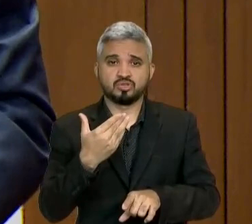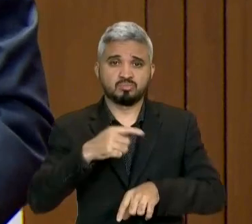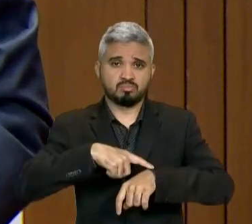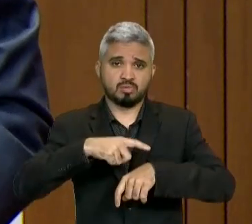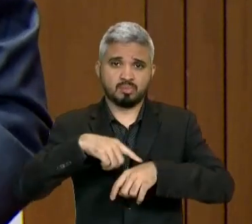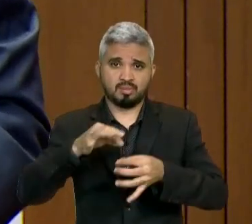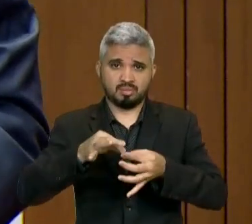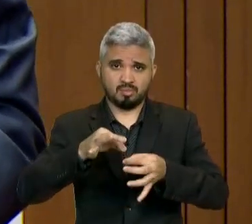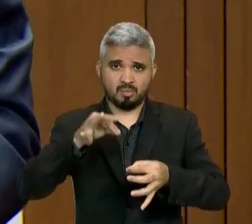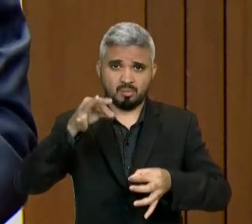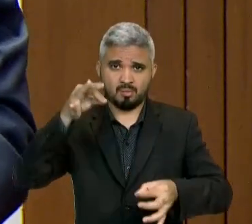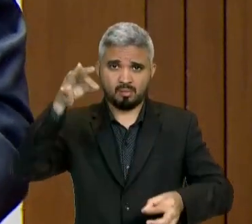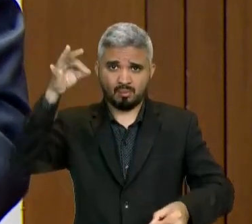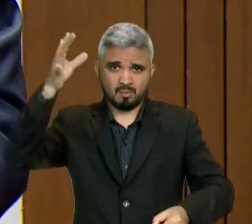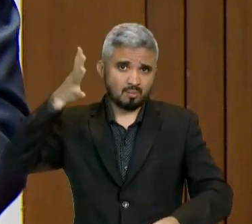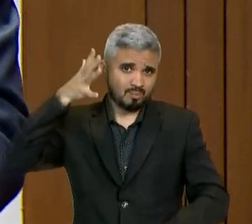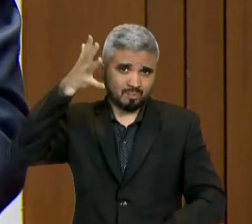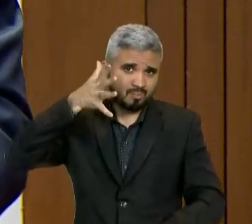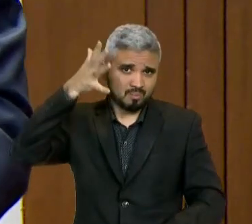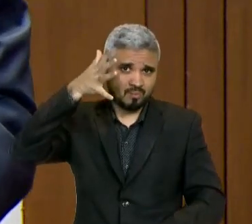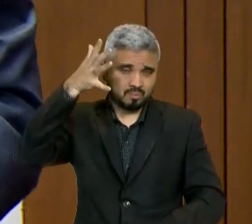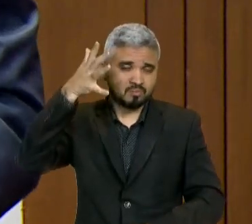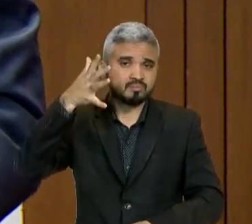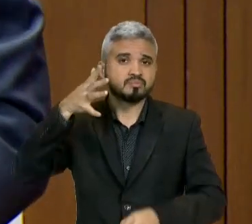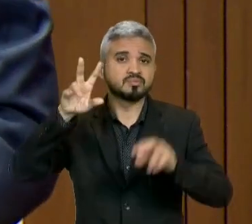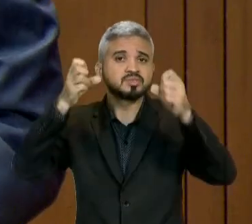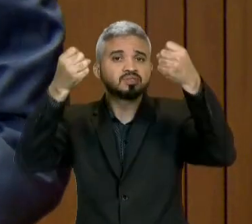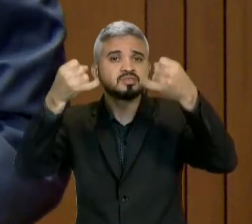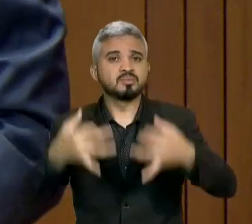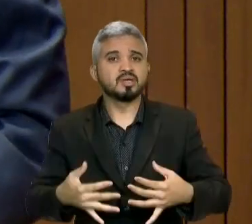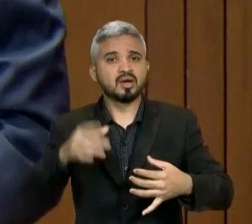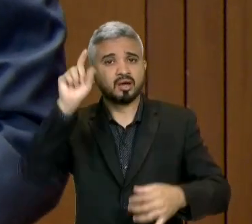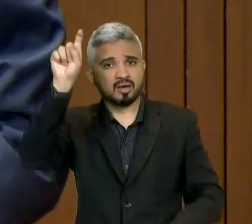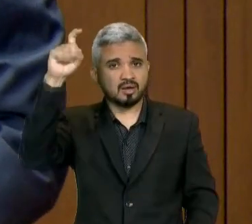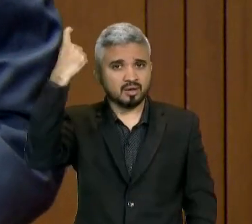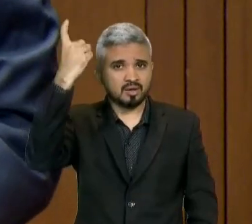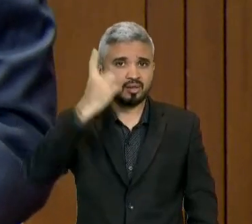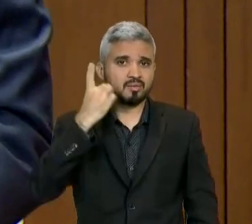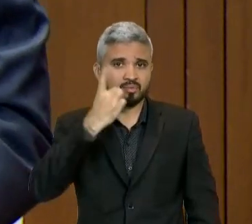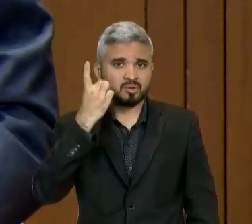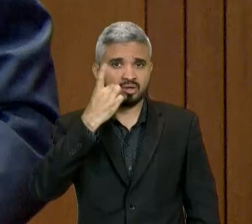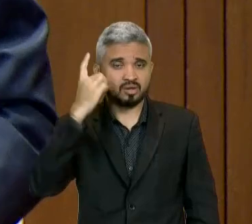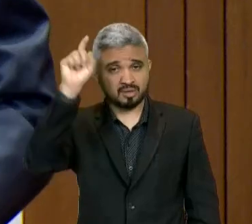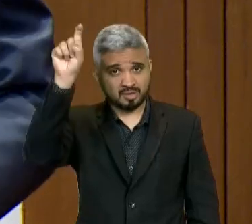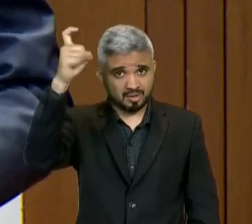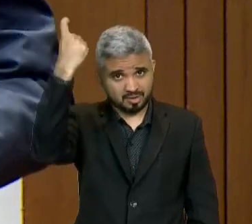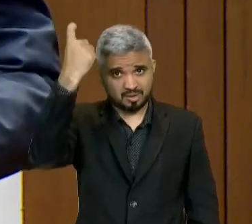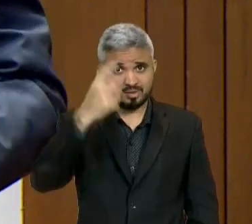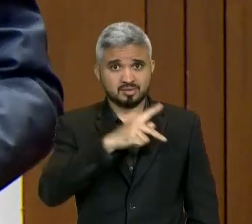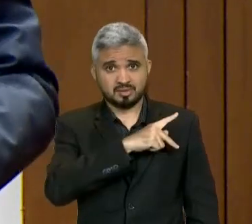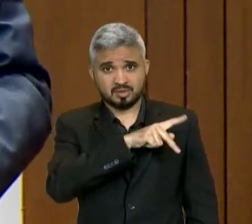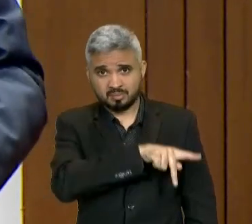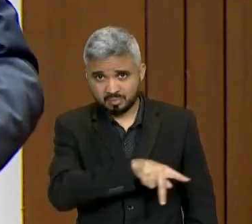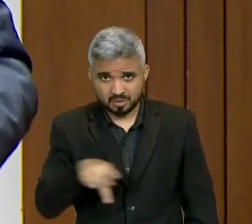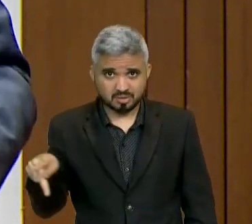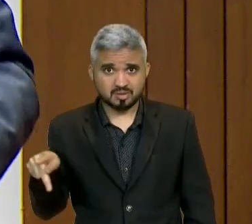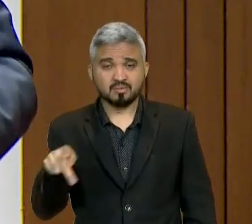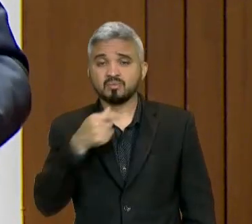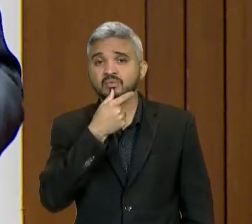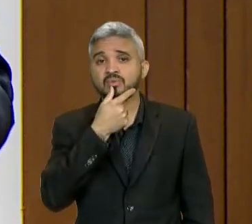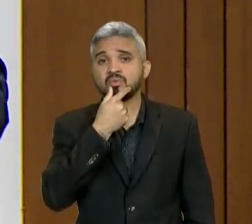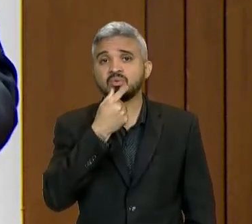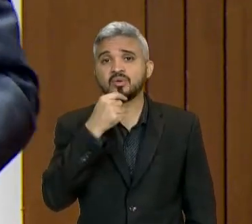de um grande homem que já passou por essa casa, o ex-deputado, ex-presidente da casa, Najib Eichel, mas eu não poderia